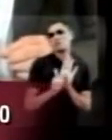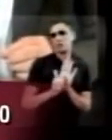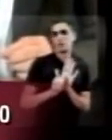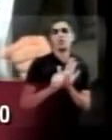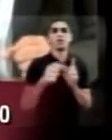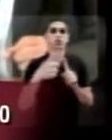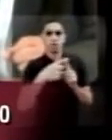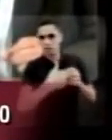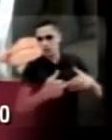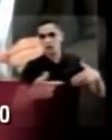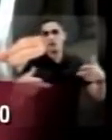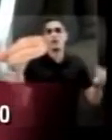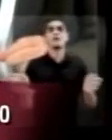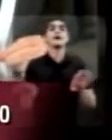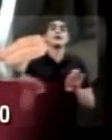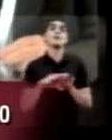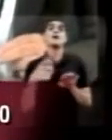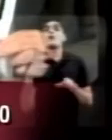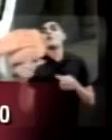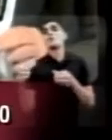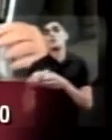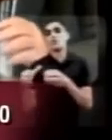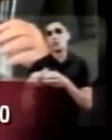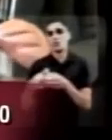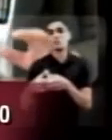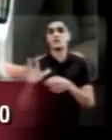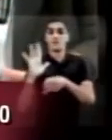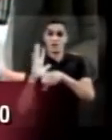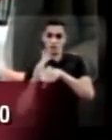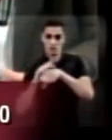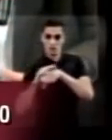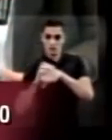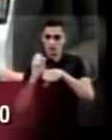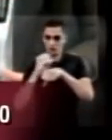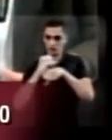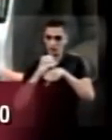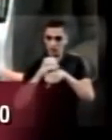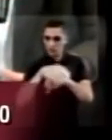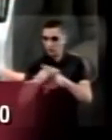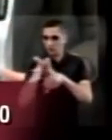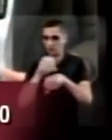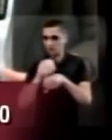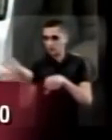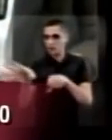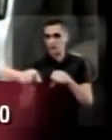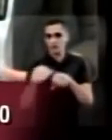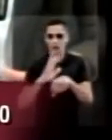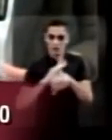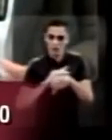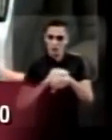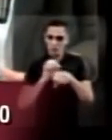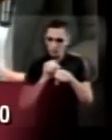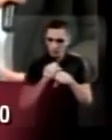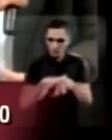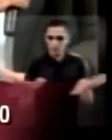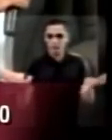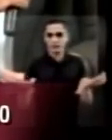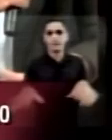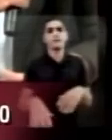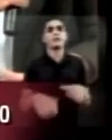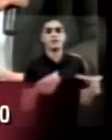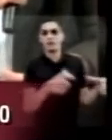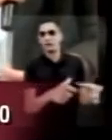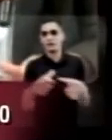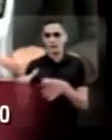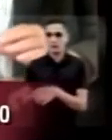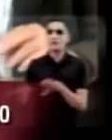e também no complexo de doenças transmissíveis. Então, nesses dois locais também serão feitos inquérito